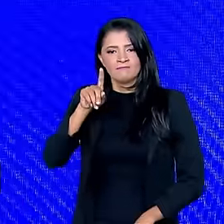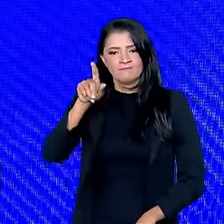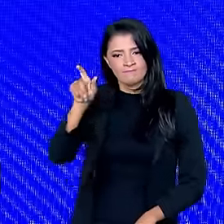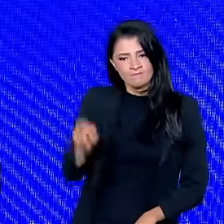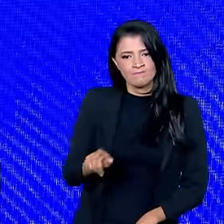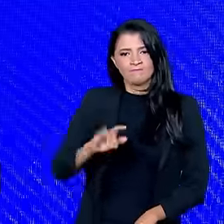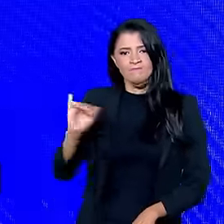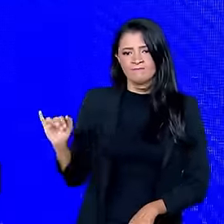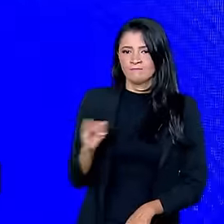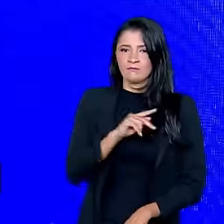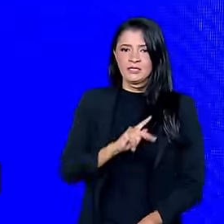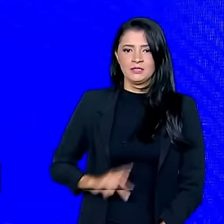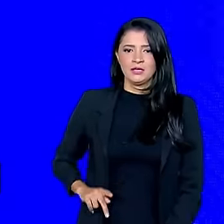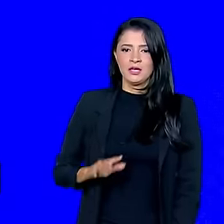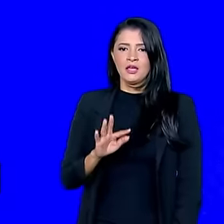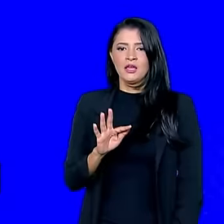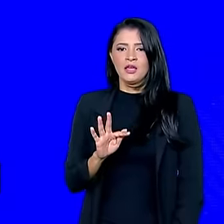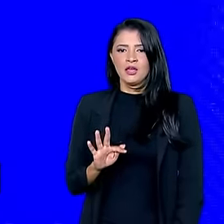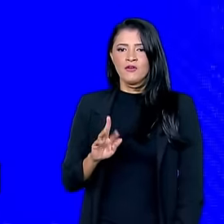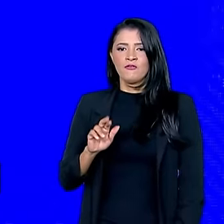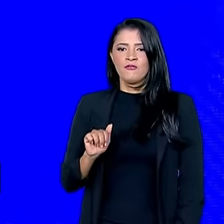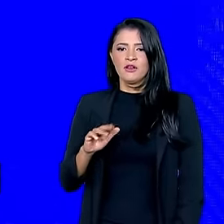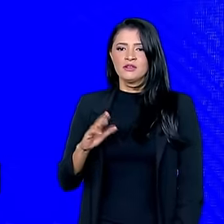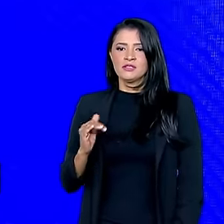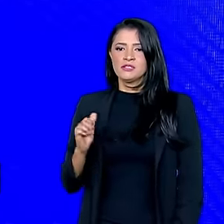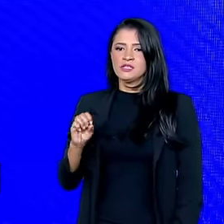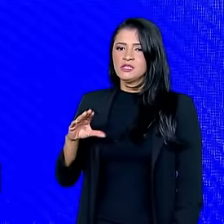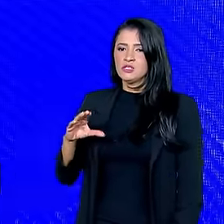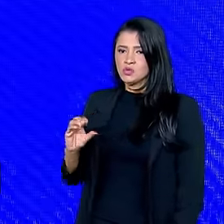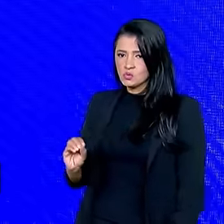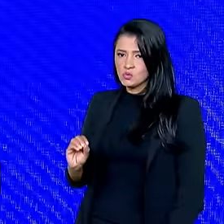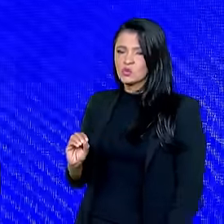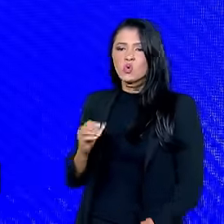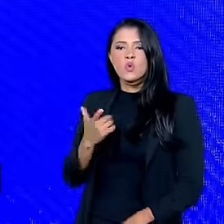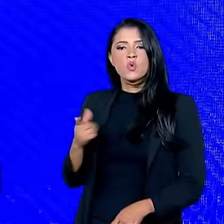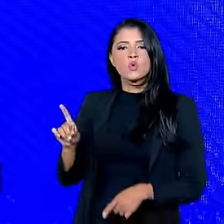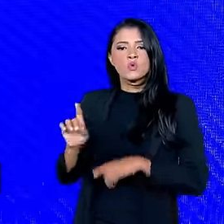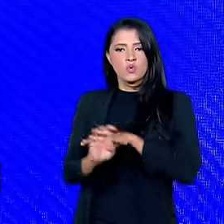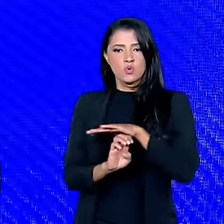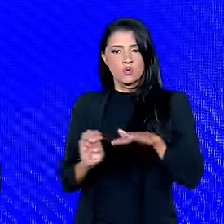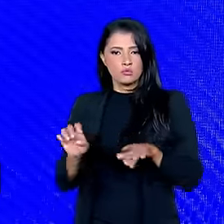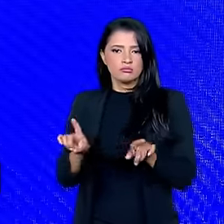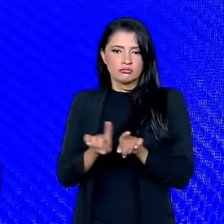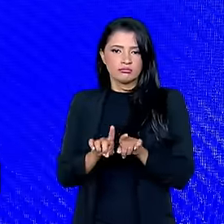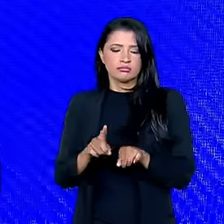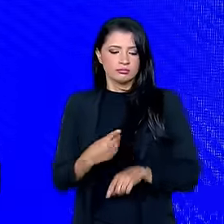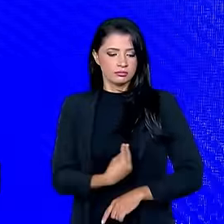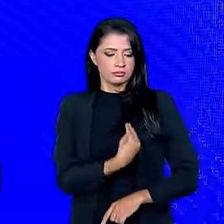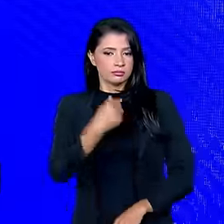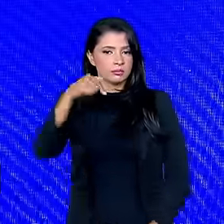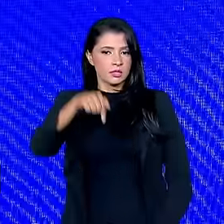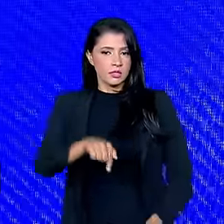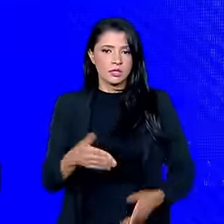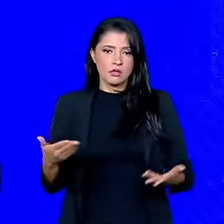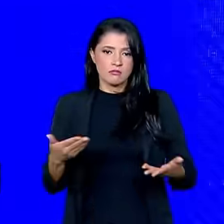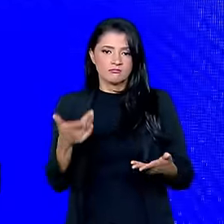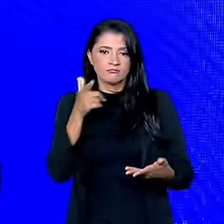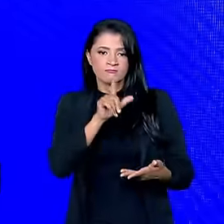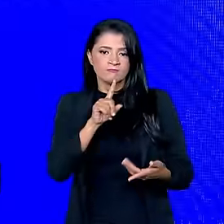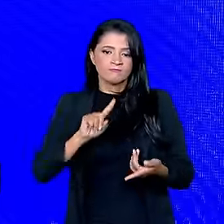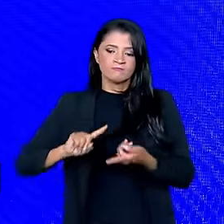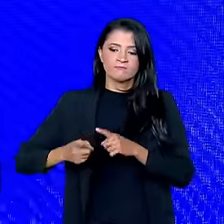do presidente Francisco, e demais empresas que se colocam aqui na busca de